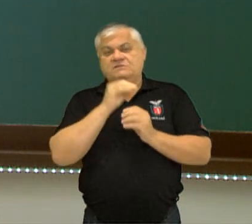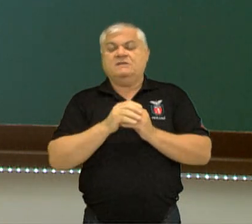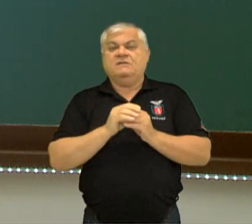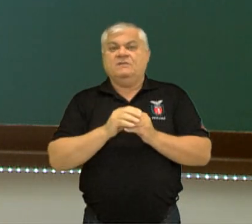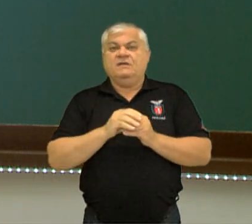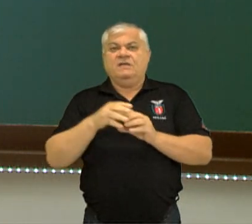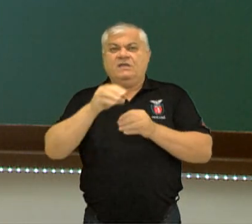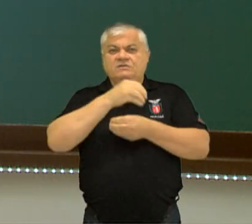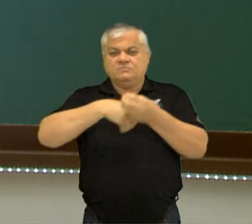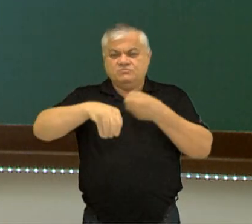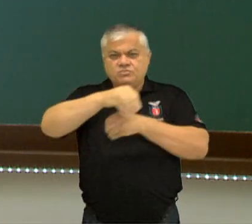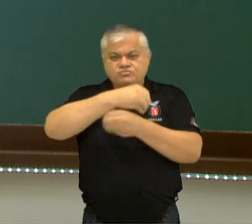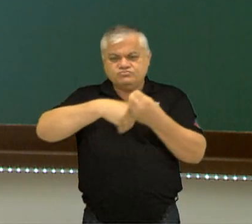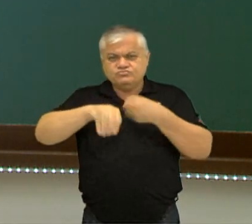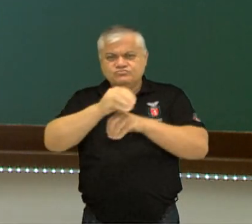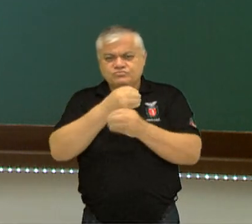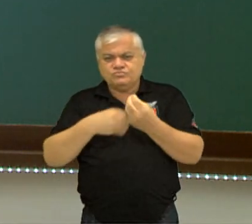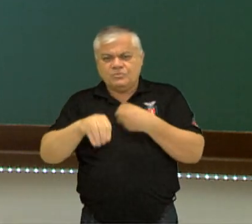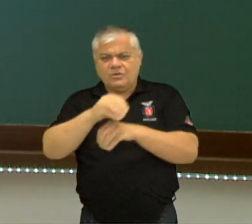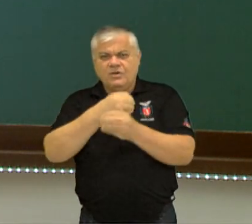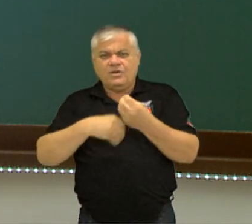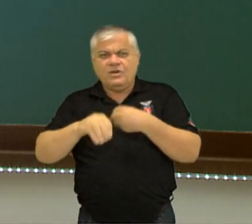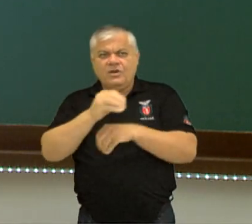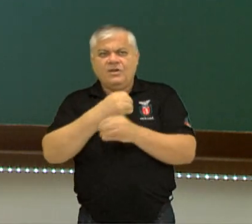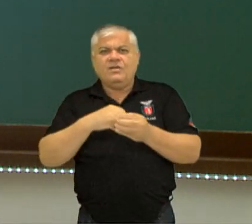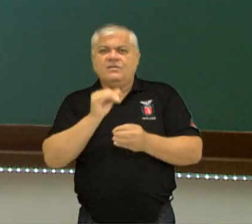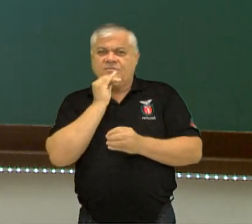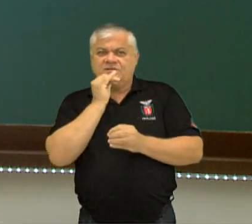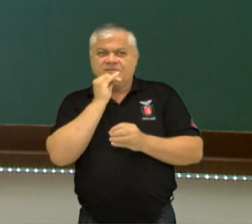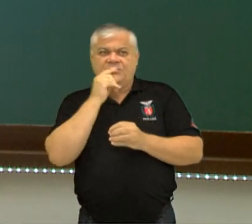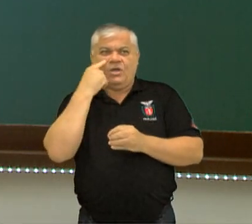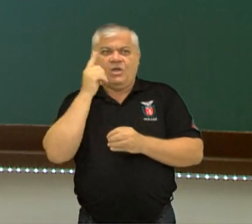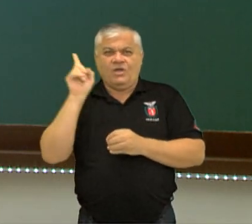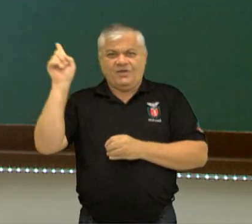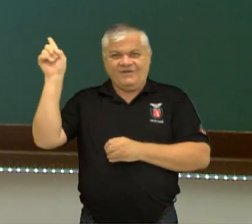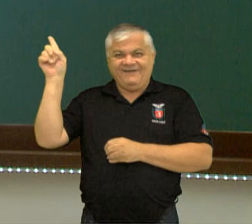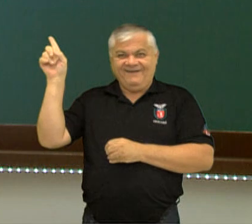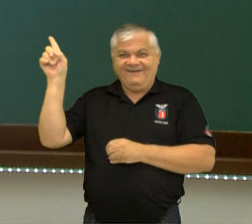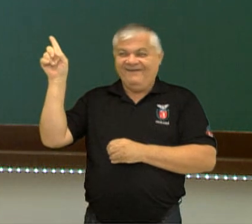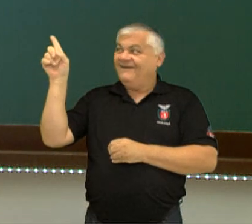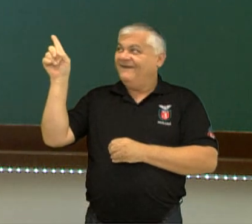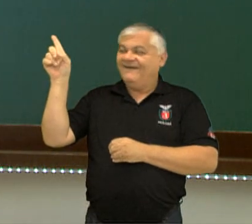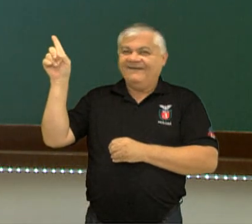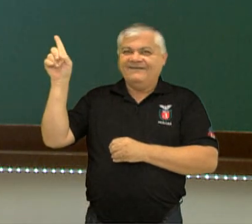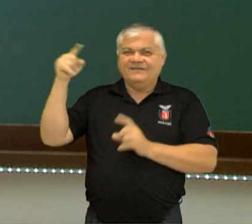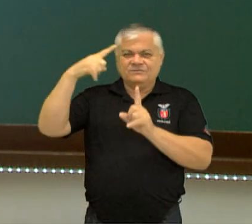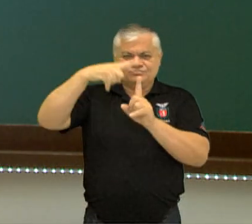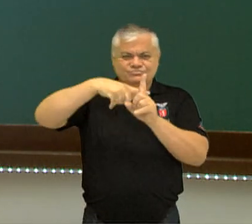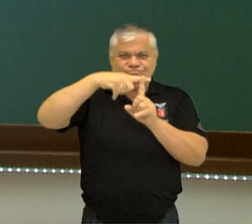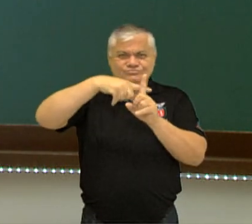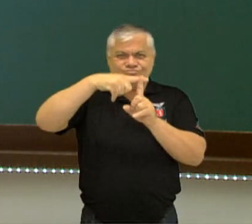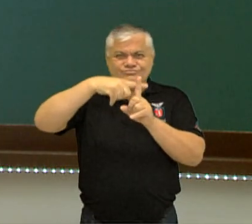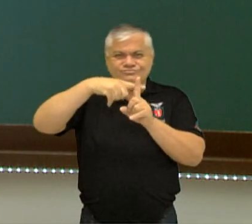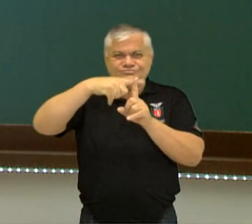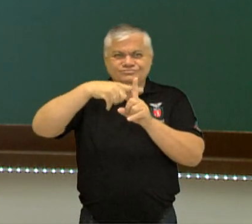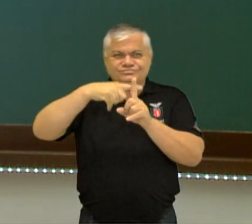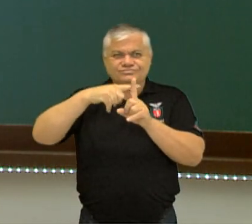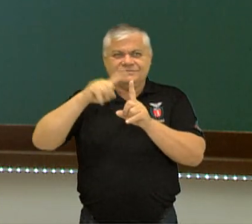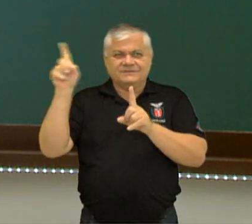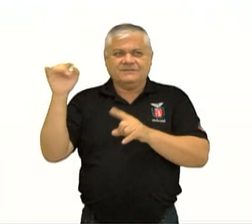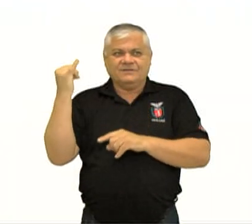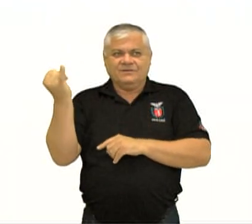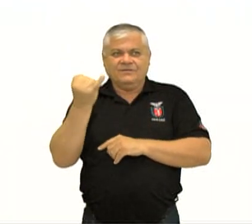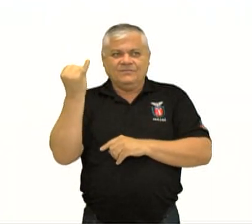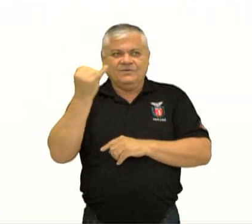das moléculas. Você não pode esquecer disso, querido aluno. Dá uma olhada aqui nesta figura. Repare bem, é uma figura bem importante,